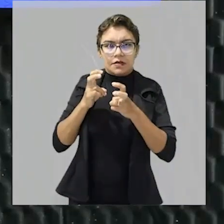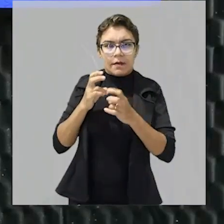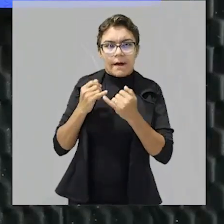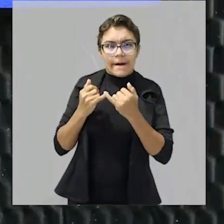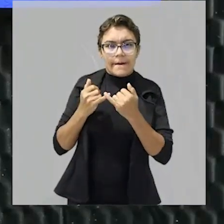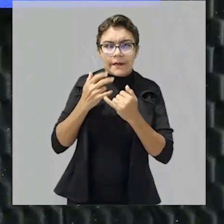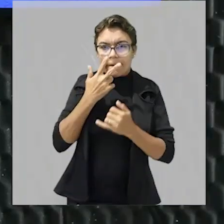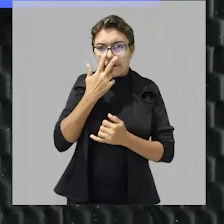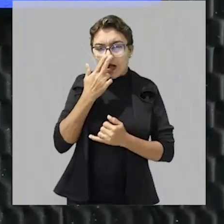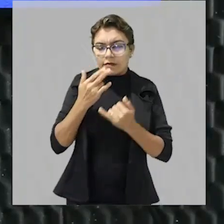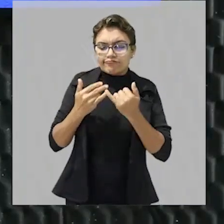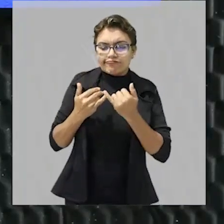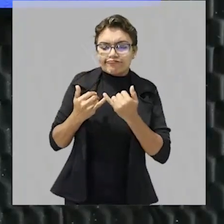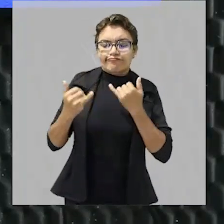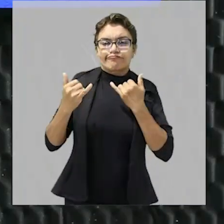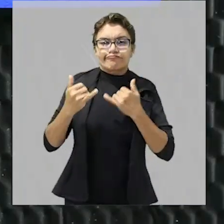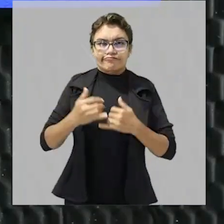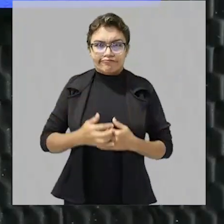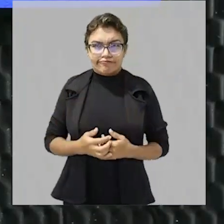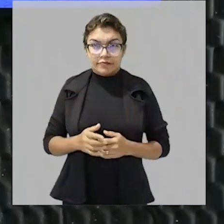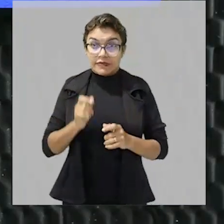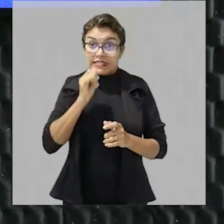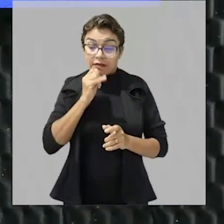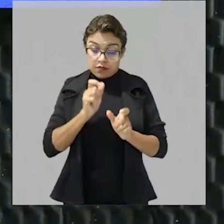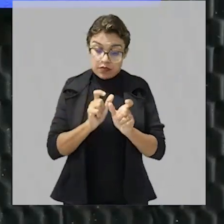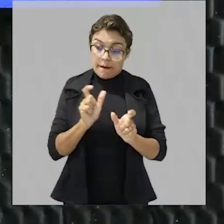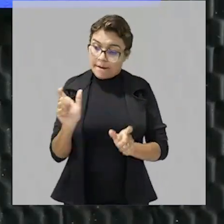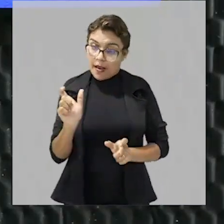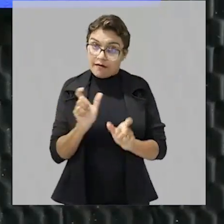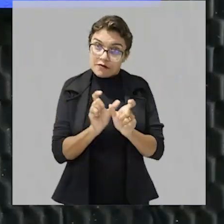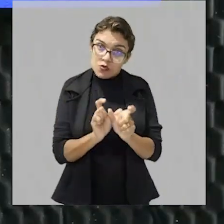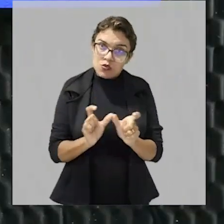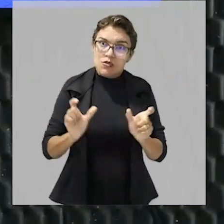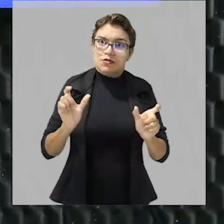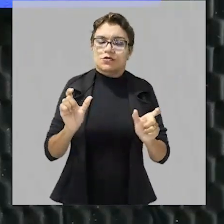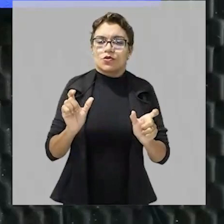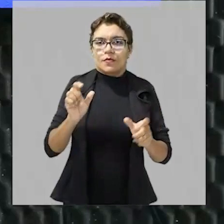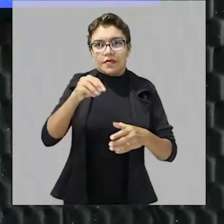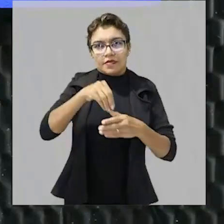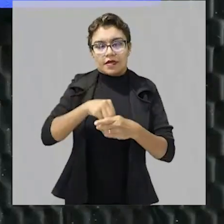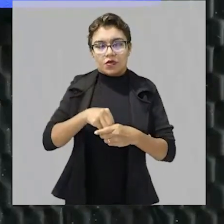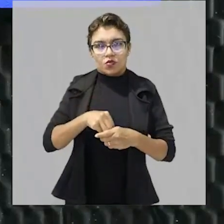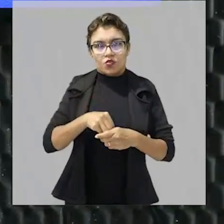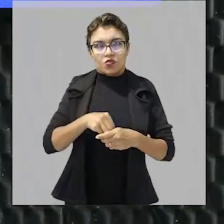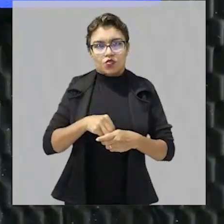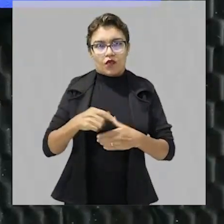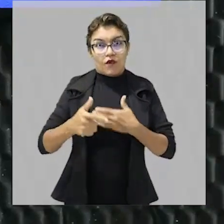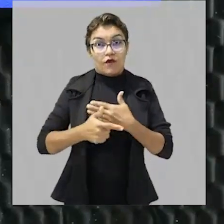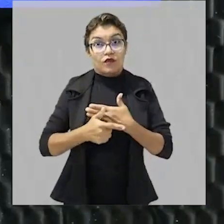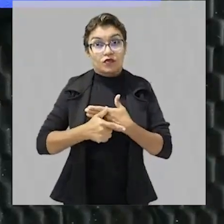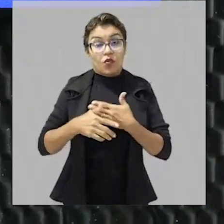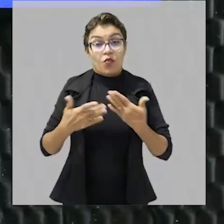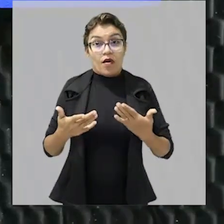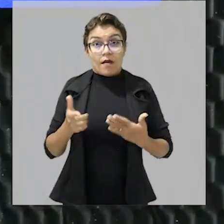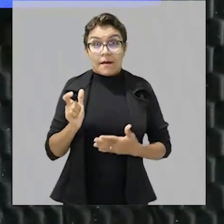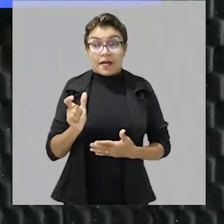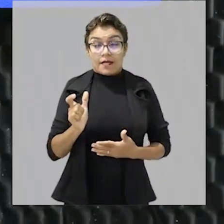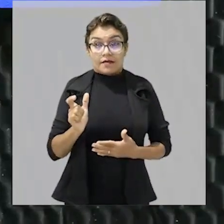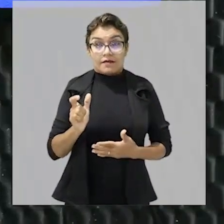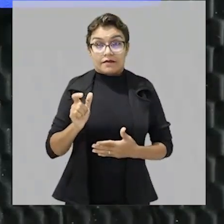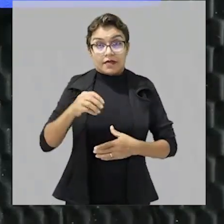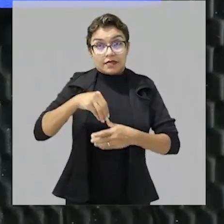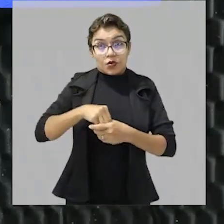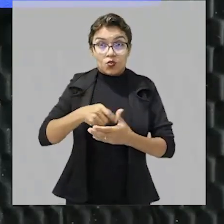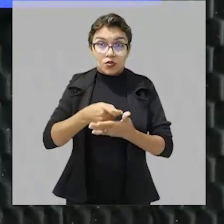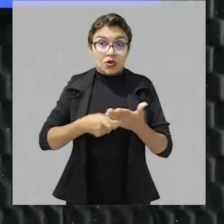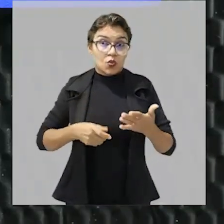aí a resposta, identificação do vírus causador da gripe ou estudos sobre doenças contagiosas.